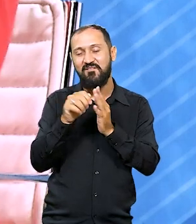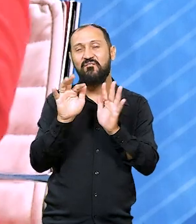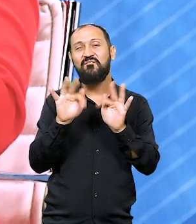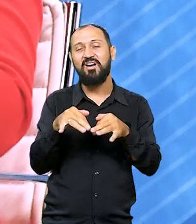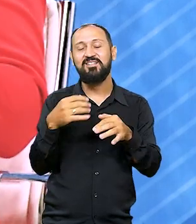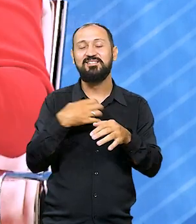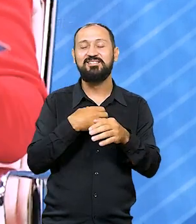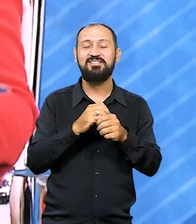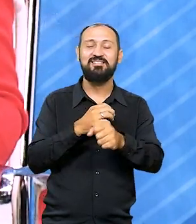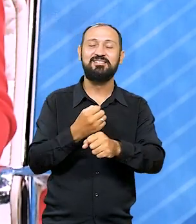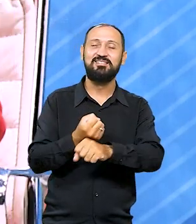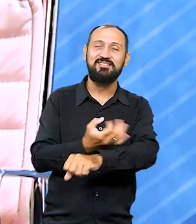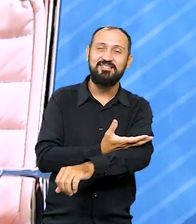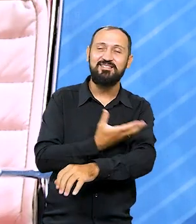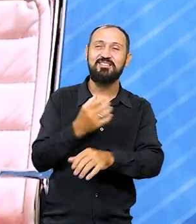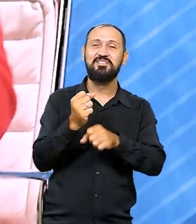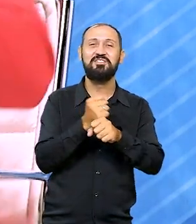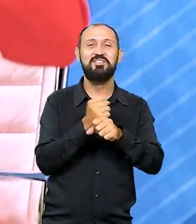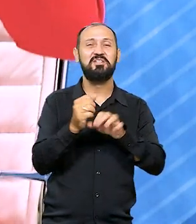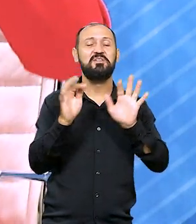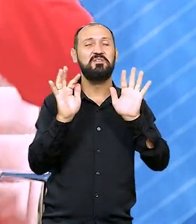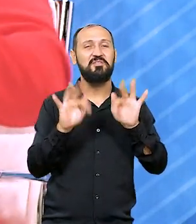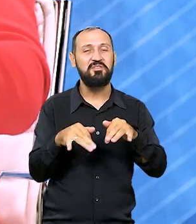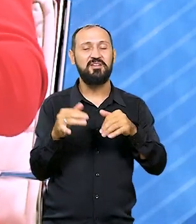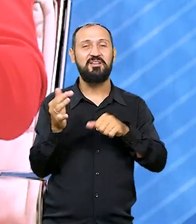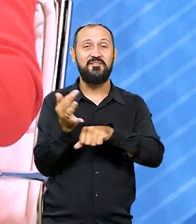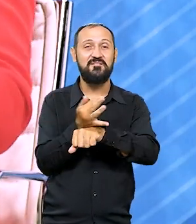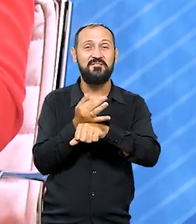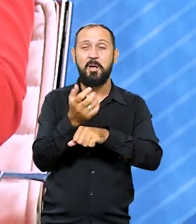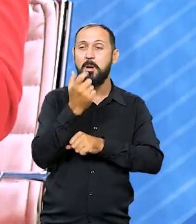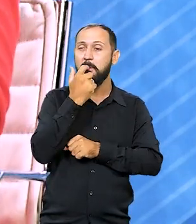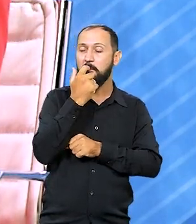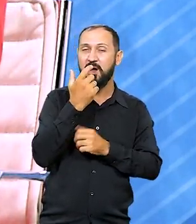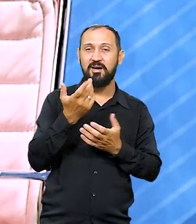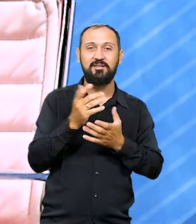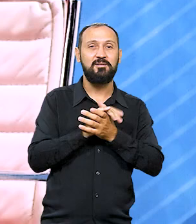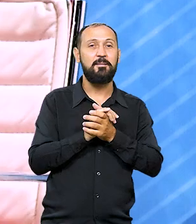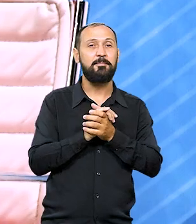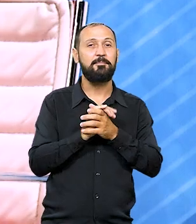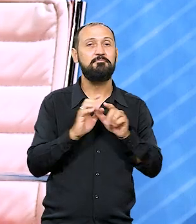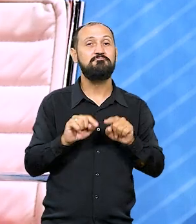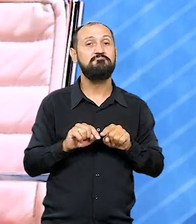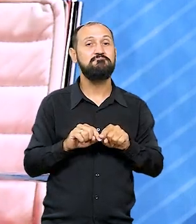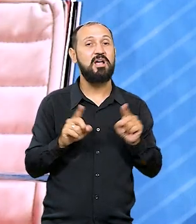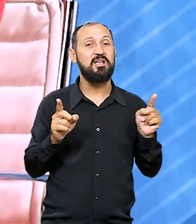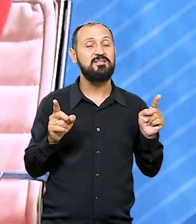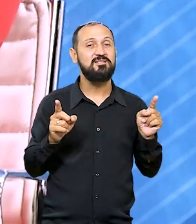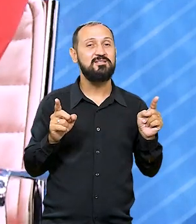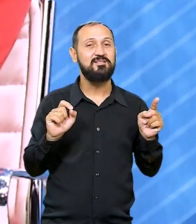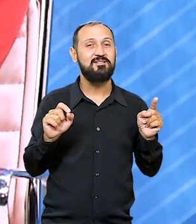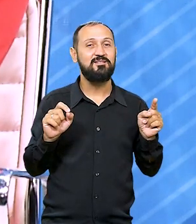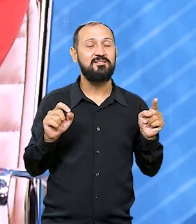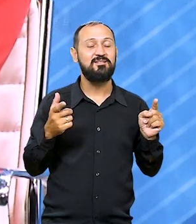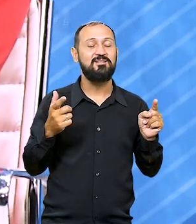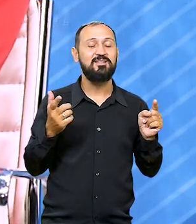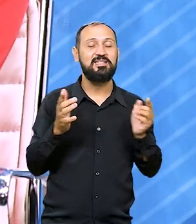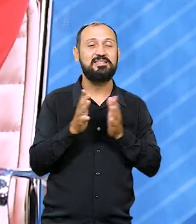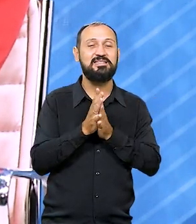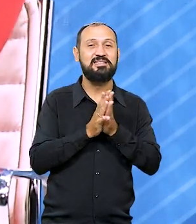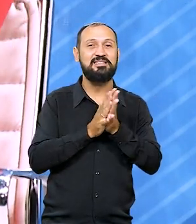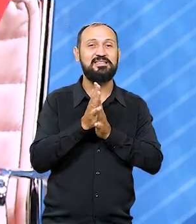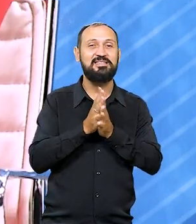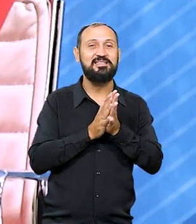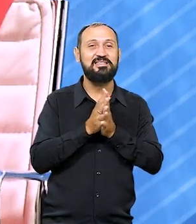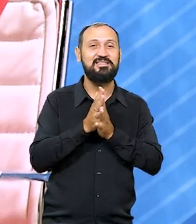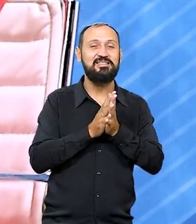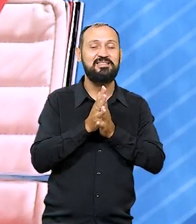verdade, com vários sentimentos, né, de ano finalizado, férias chegando, mas também